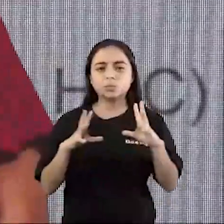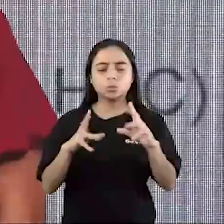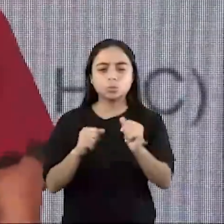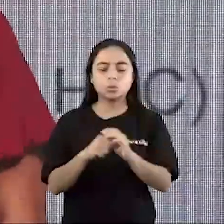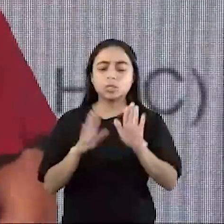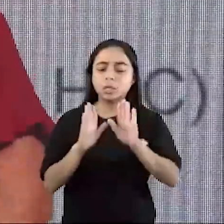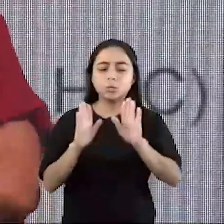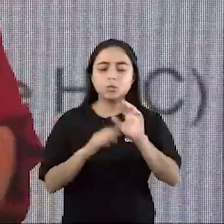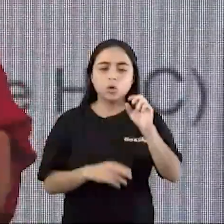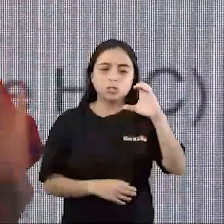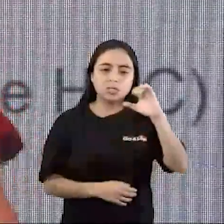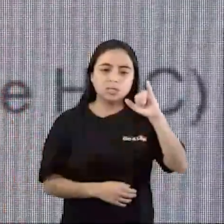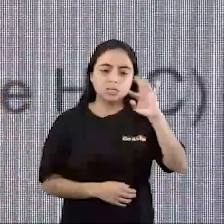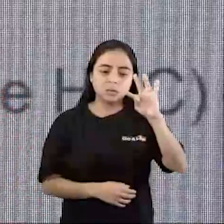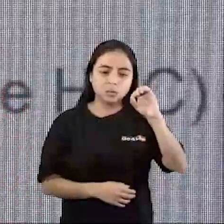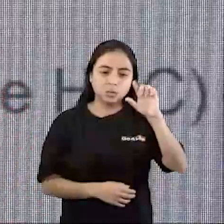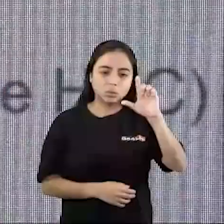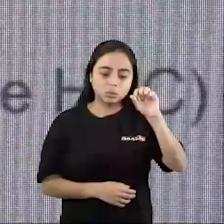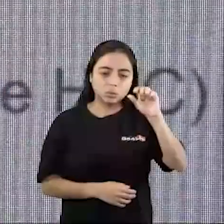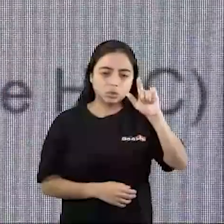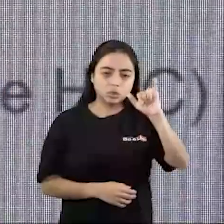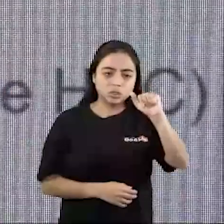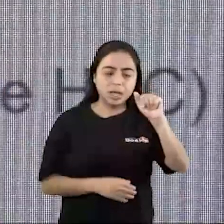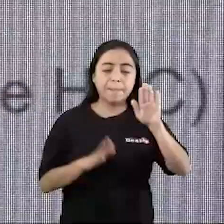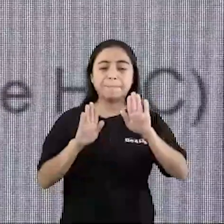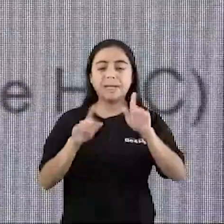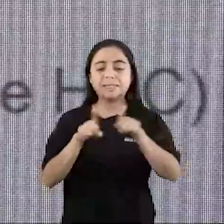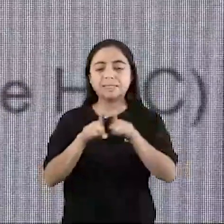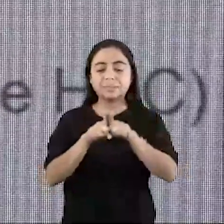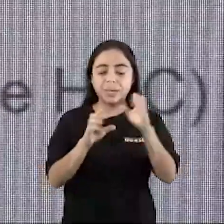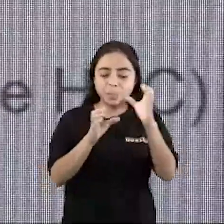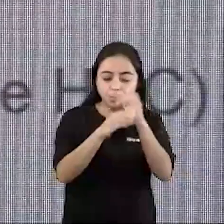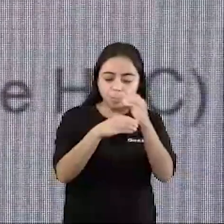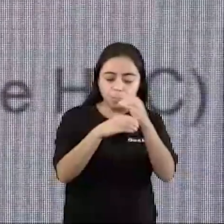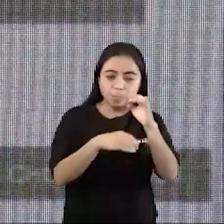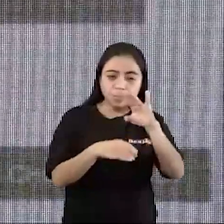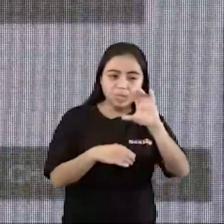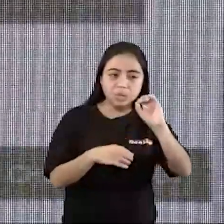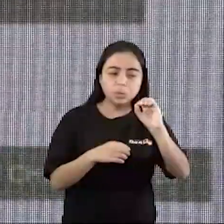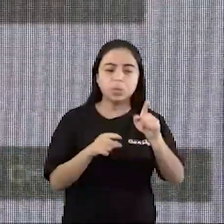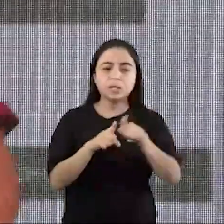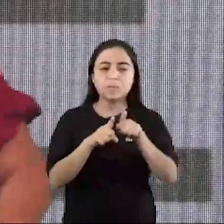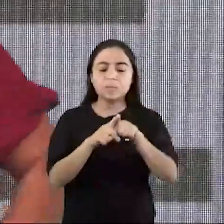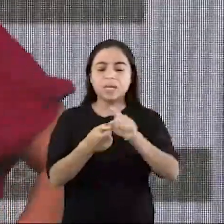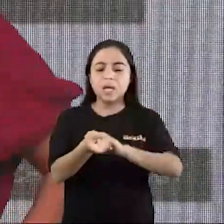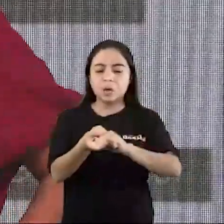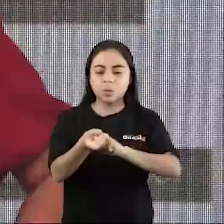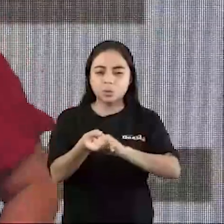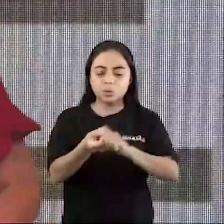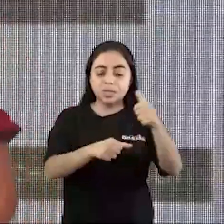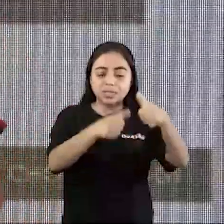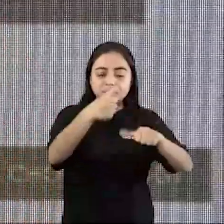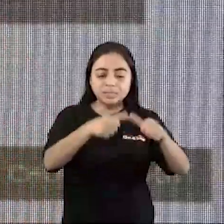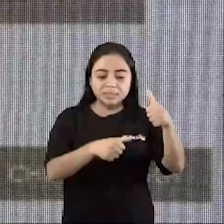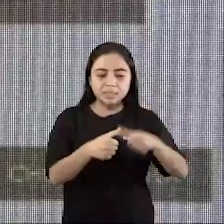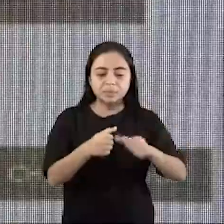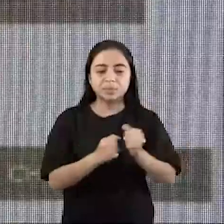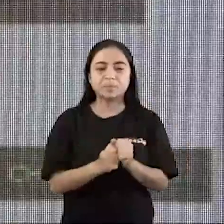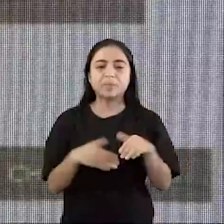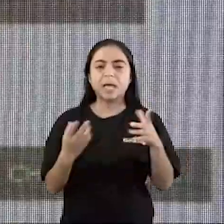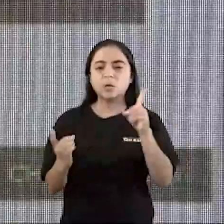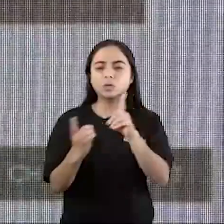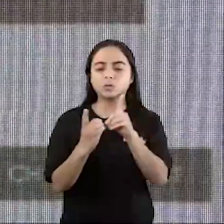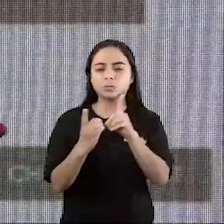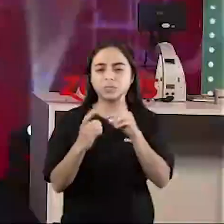de citologia, eu estou falando de hemograma, eu estou falando de bioquímicas dos nossos pacientes. Então, aqueles pacientes